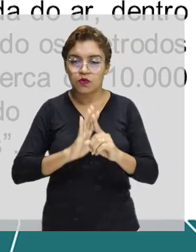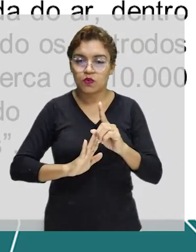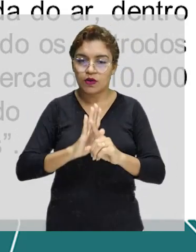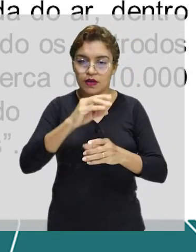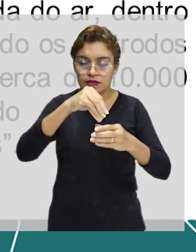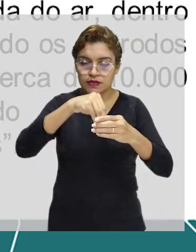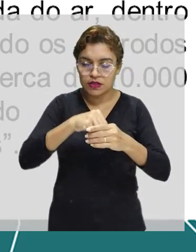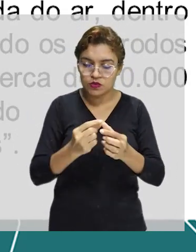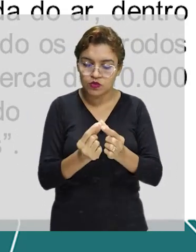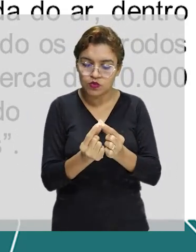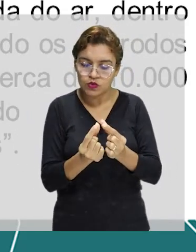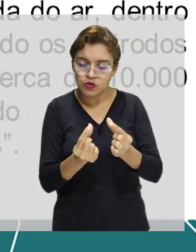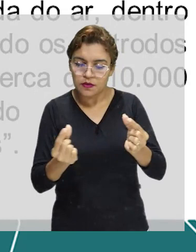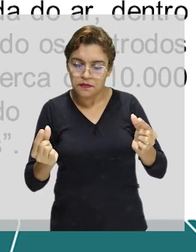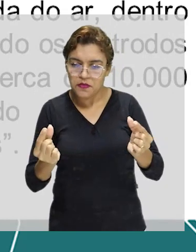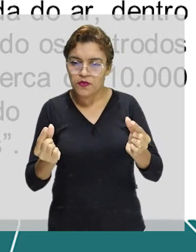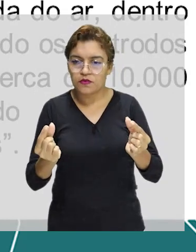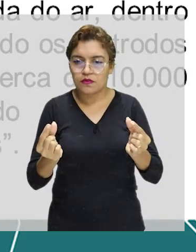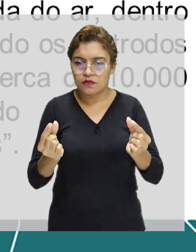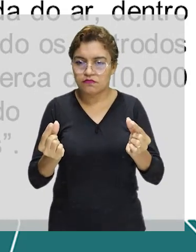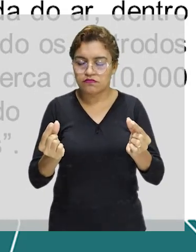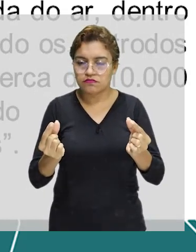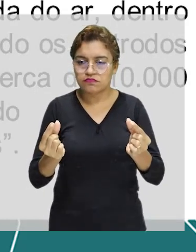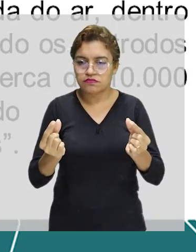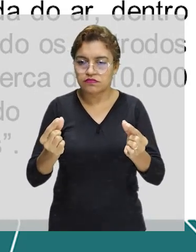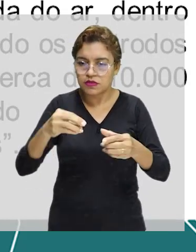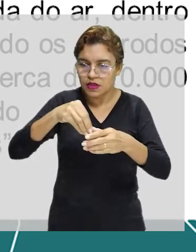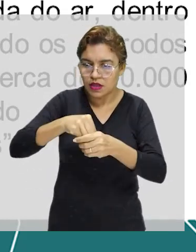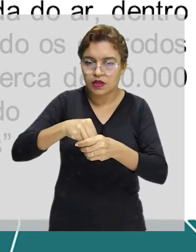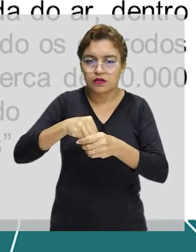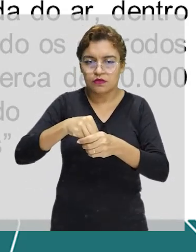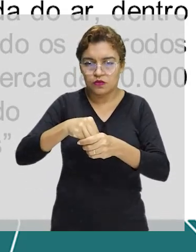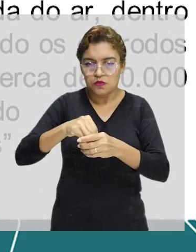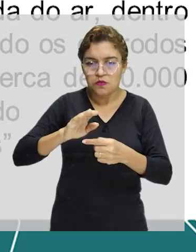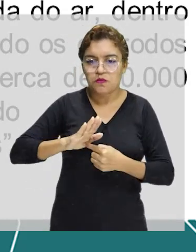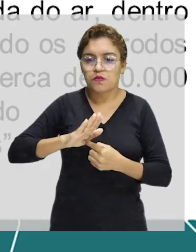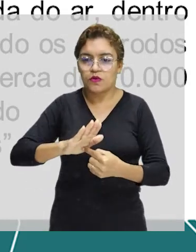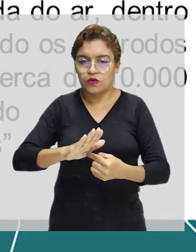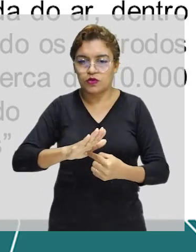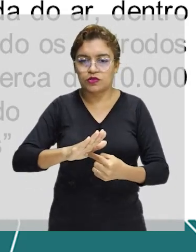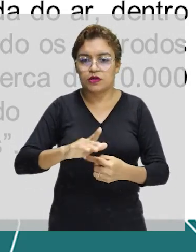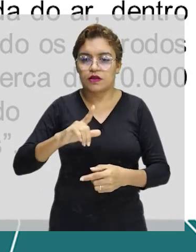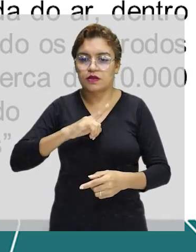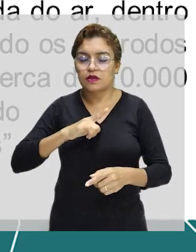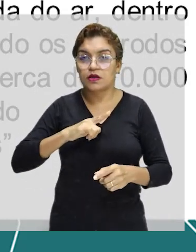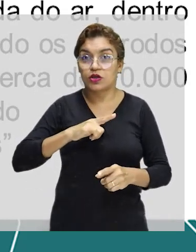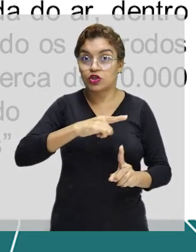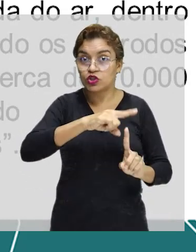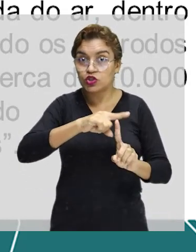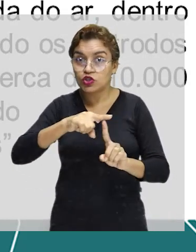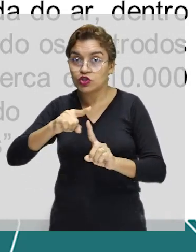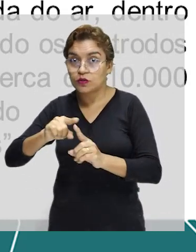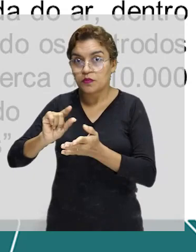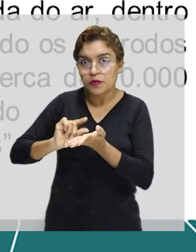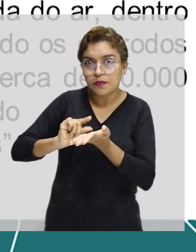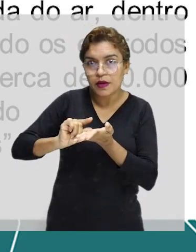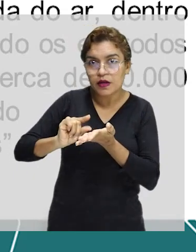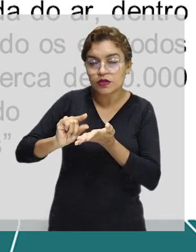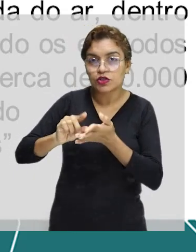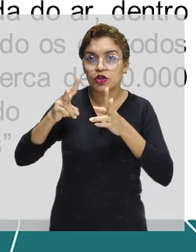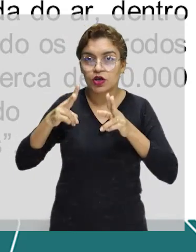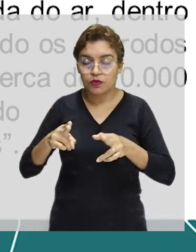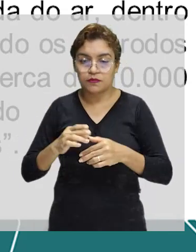da ampola demonstrava que todos possuíam o mesmo tipo de partícula. A